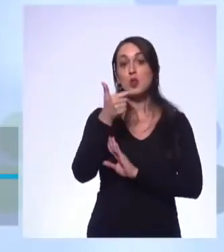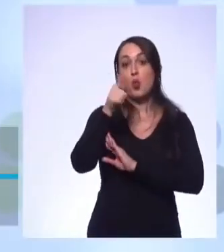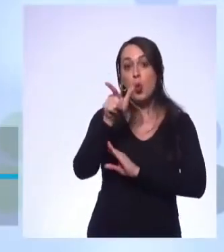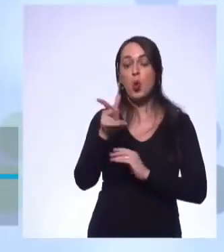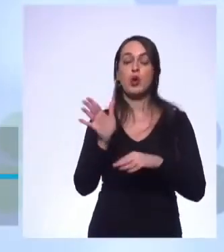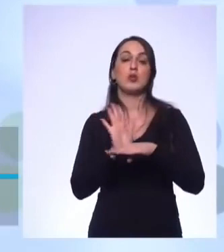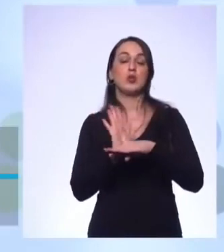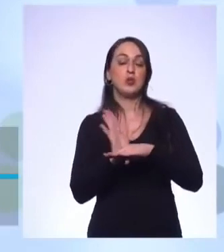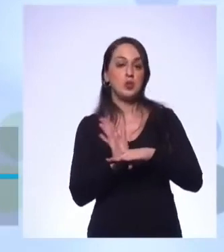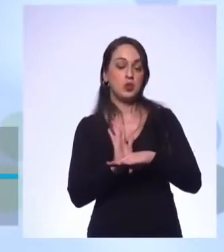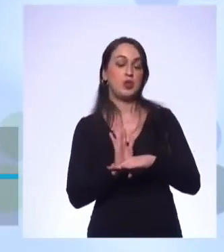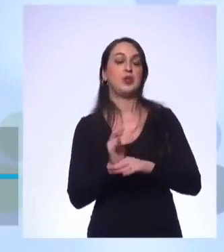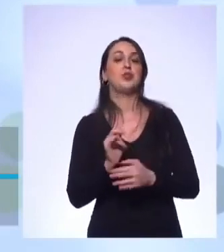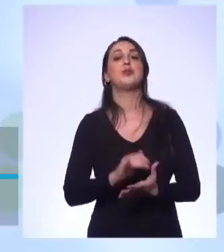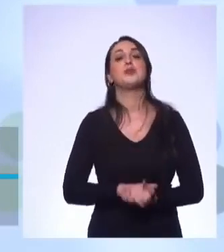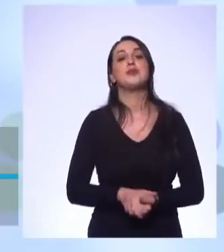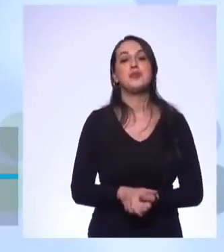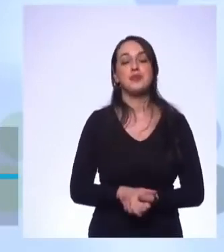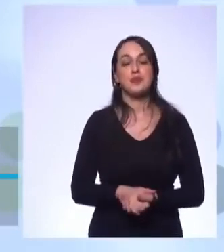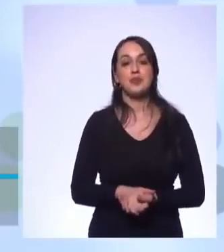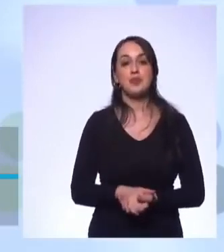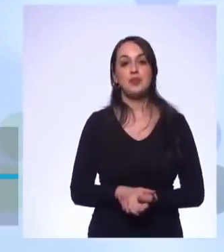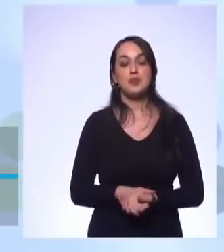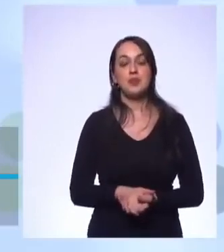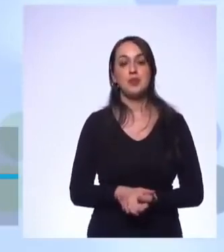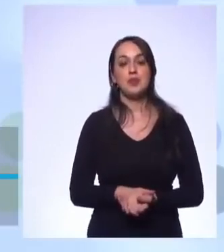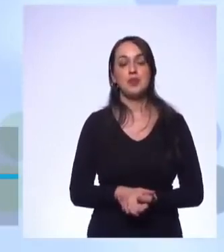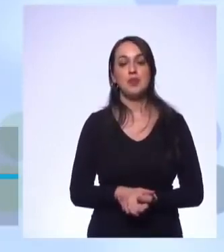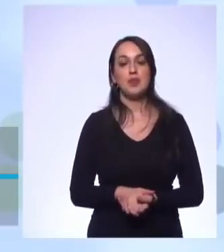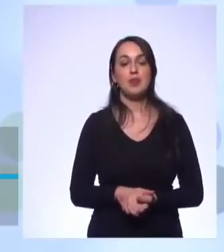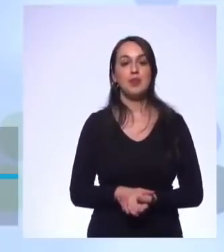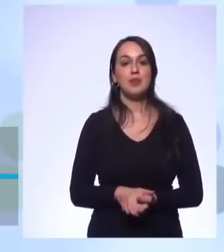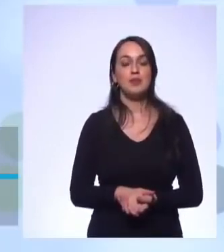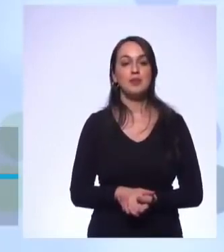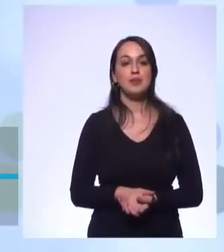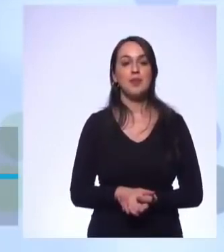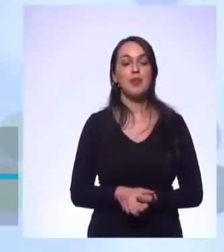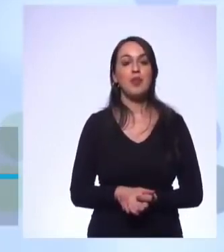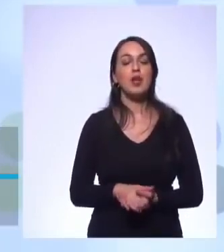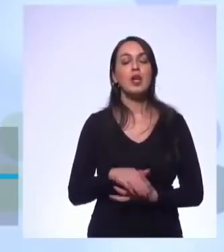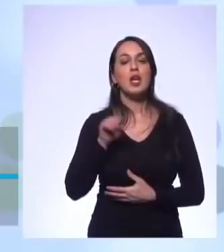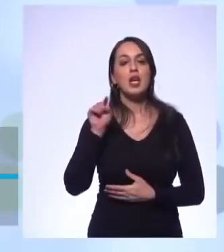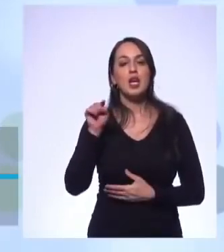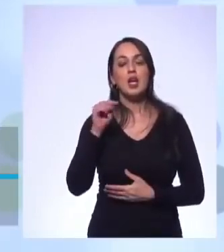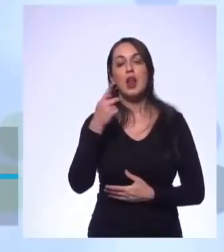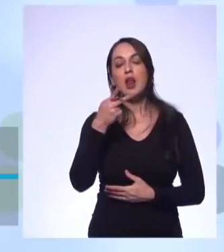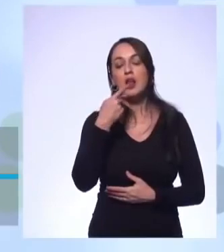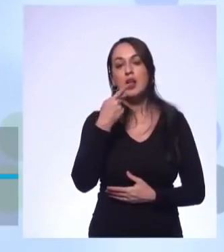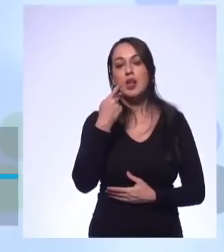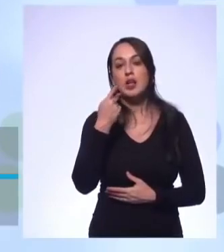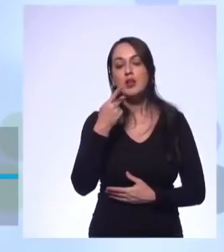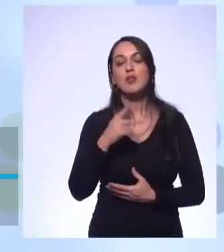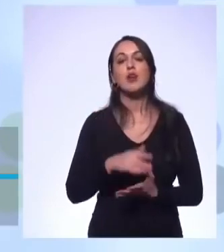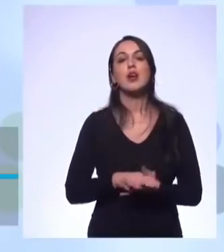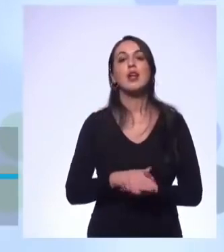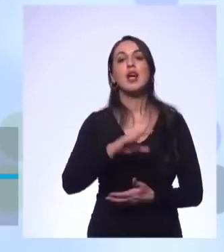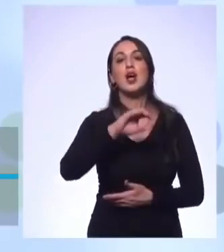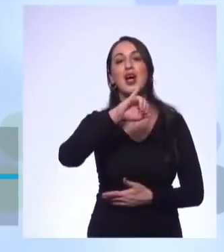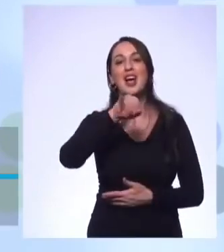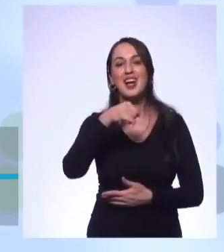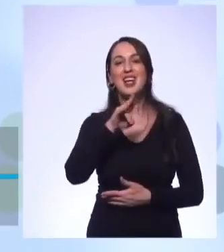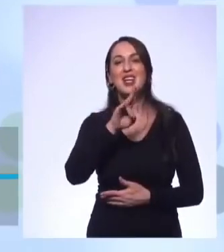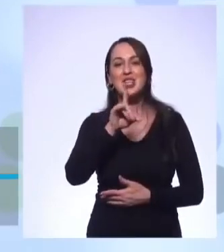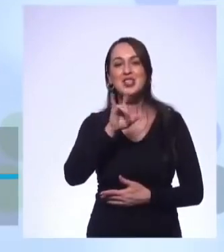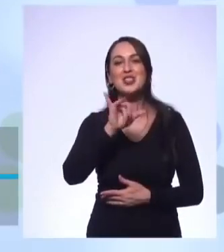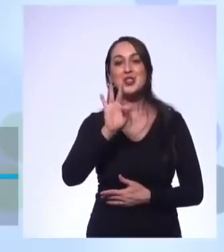qual é o vídeo, eu só vou citar vou falar o tweet, né? Vou citar a fala dele aqui no chat. Ele fala fala assim, Judite, não